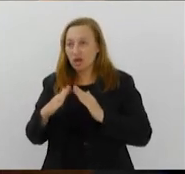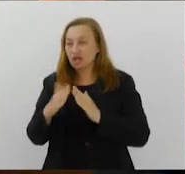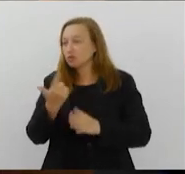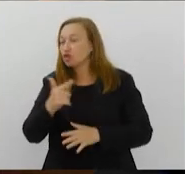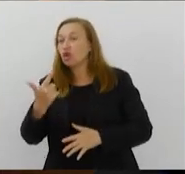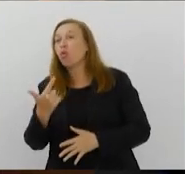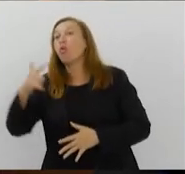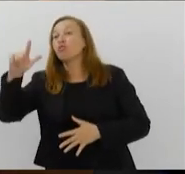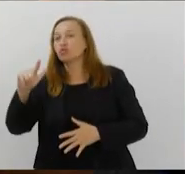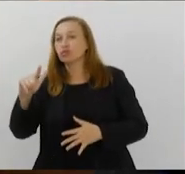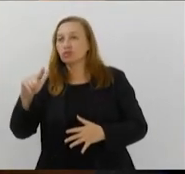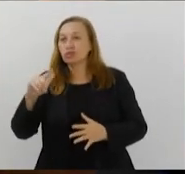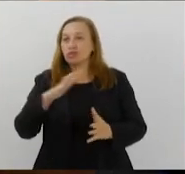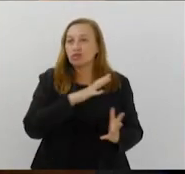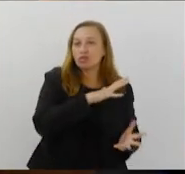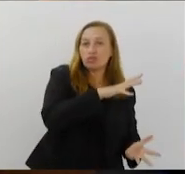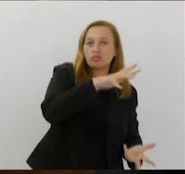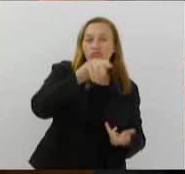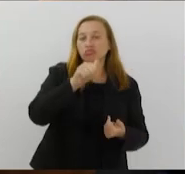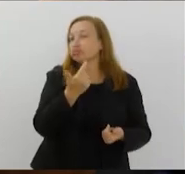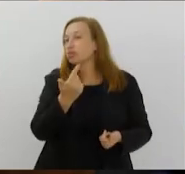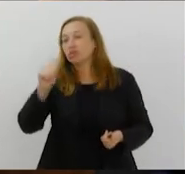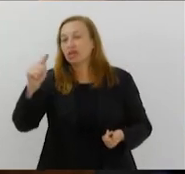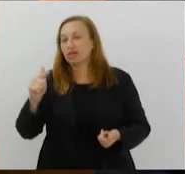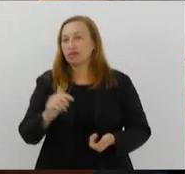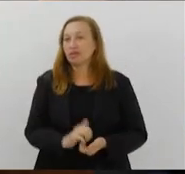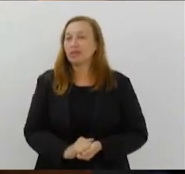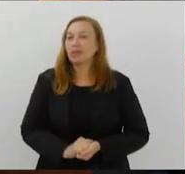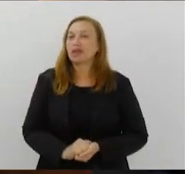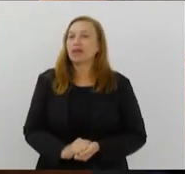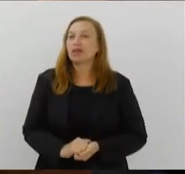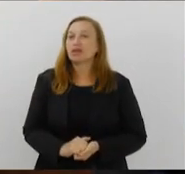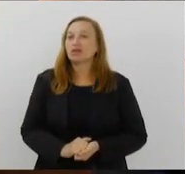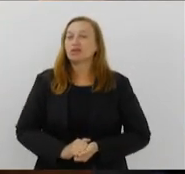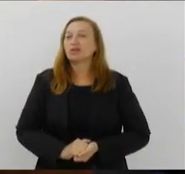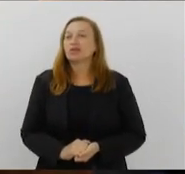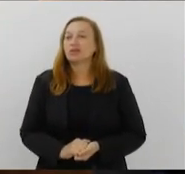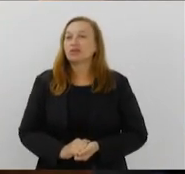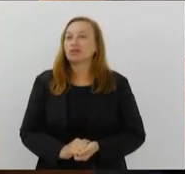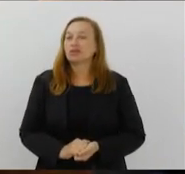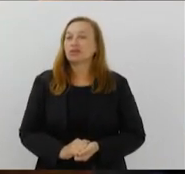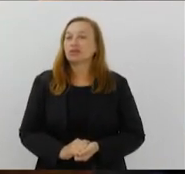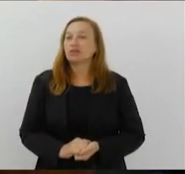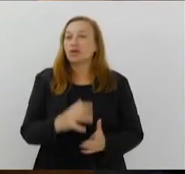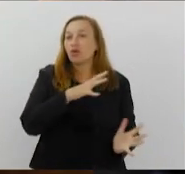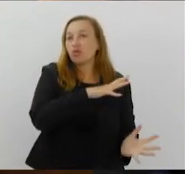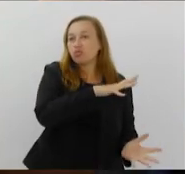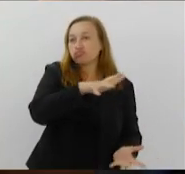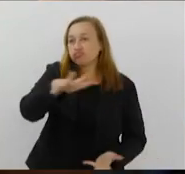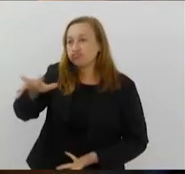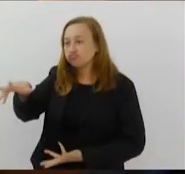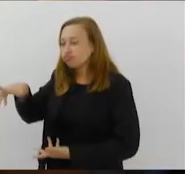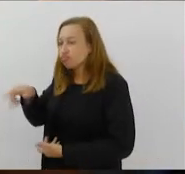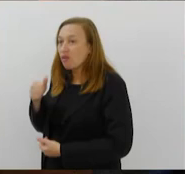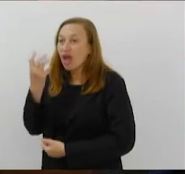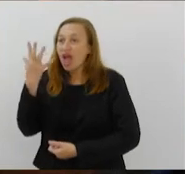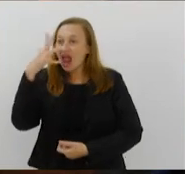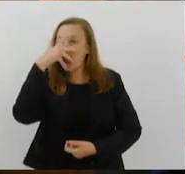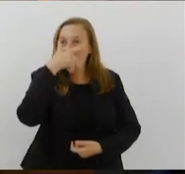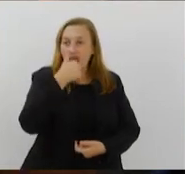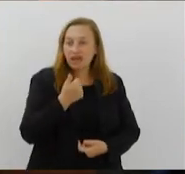outro lugar, outra residência, outro planeta. O planeta Terra, tão lindo, com